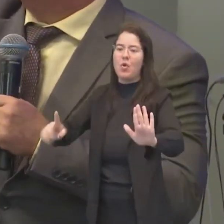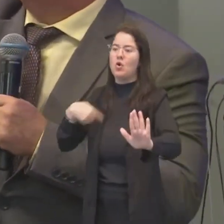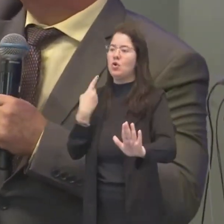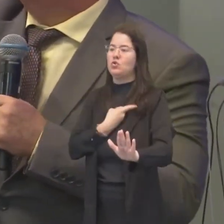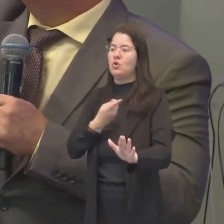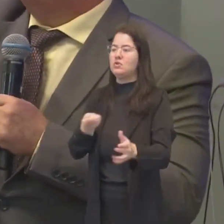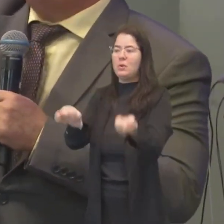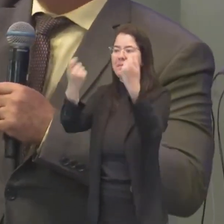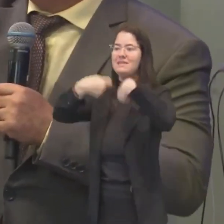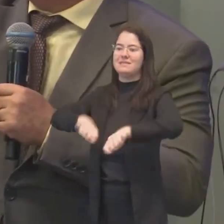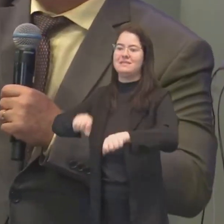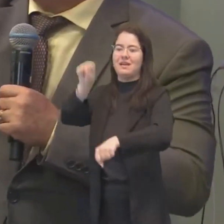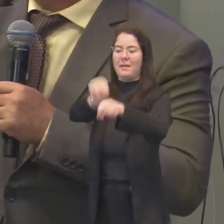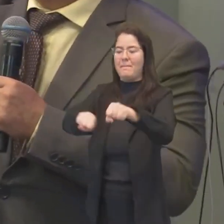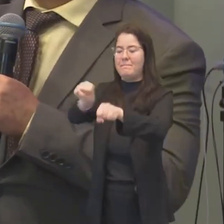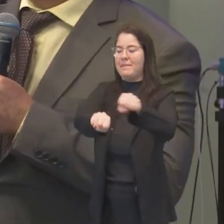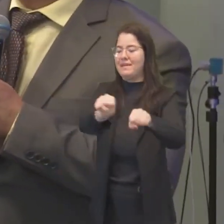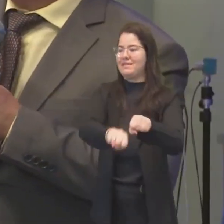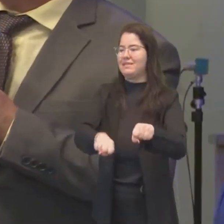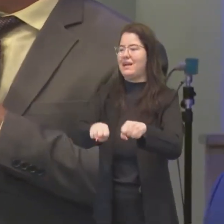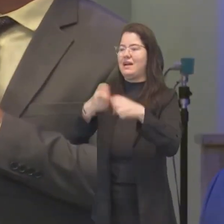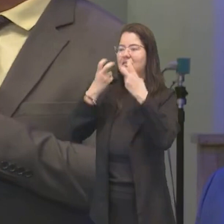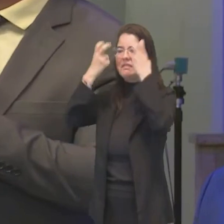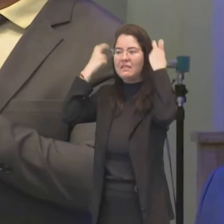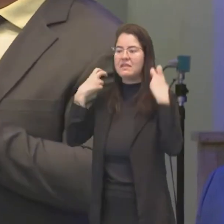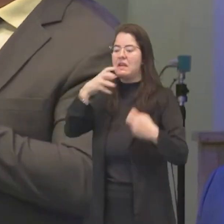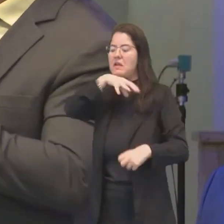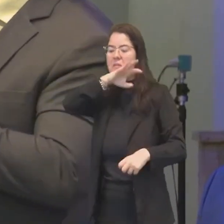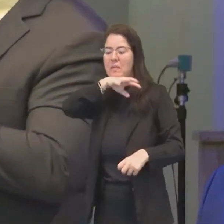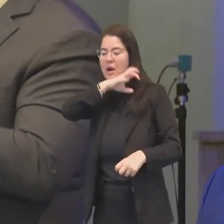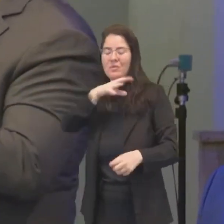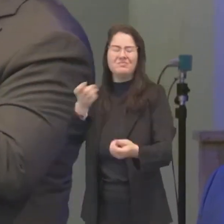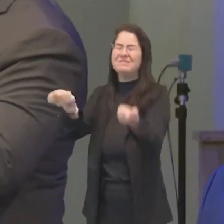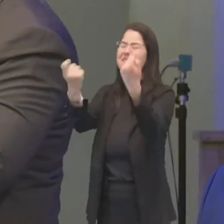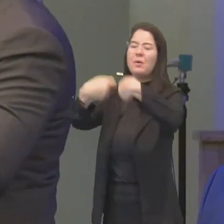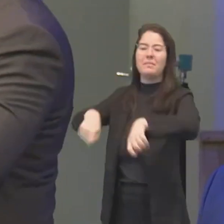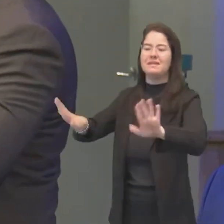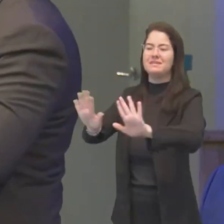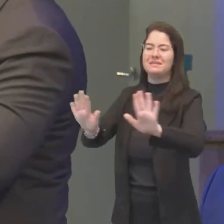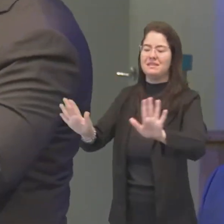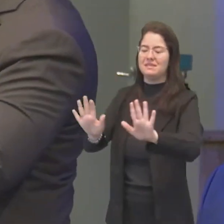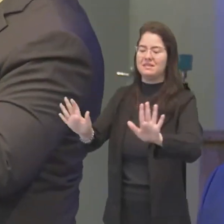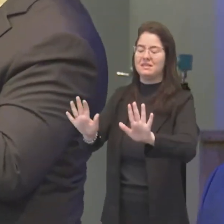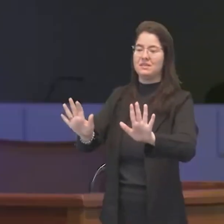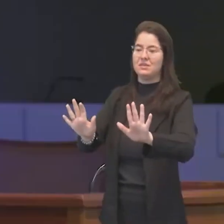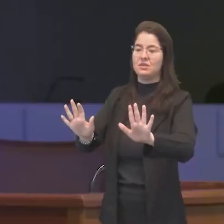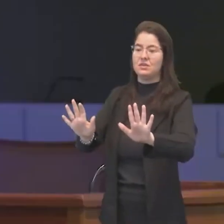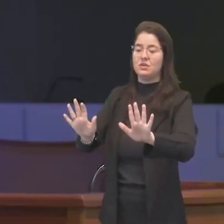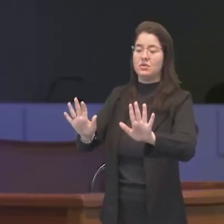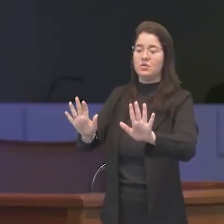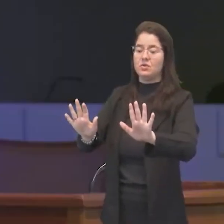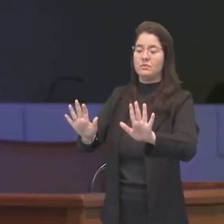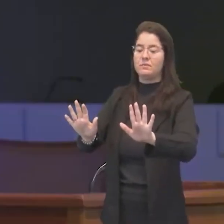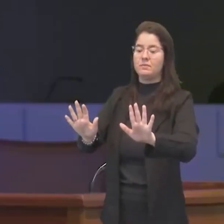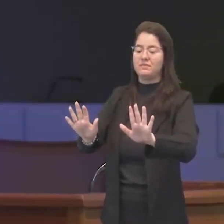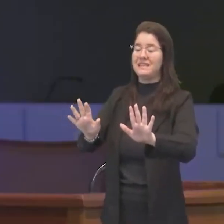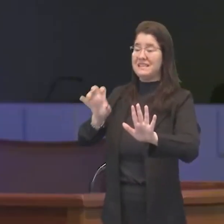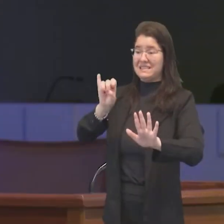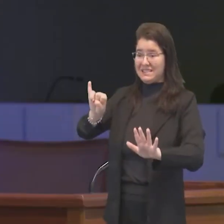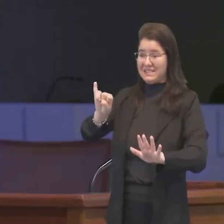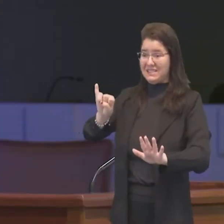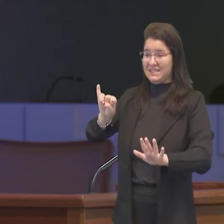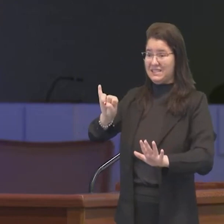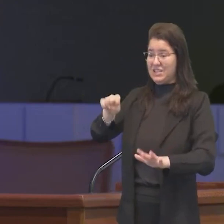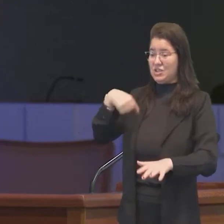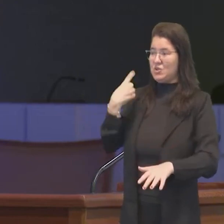sacrificar. Inclusive nem a nossa vida oferecendo, no sentido de que o nosso sacrifício diante de Deus, se não tiver amor, nada